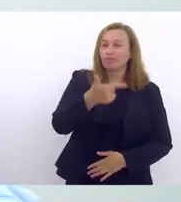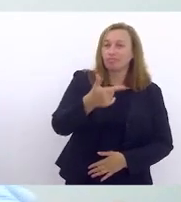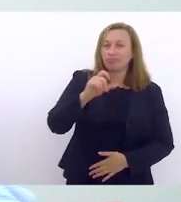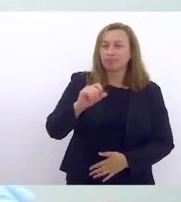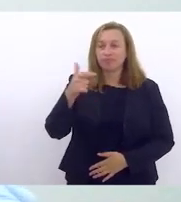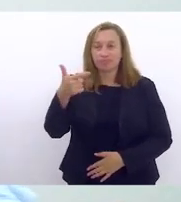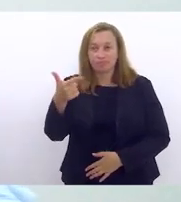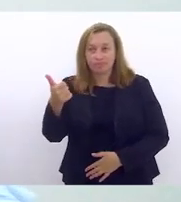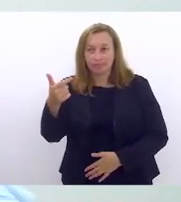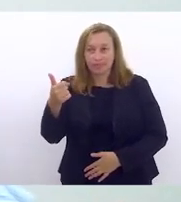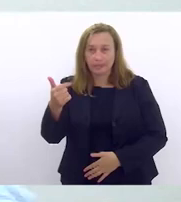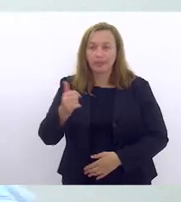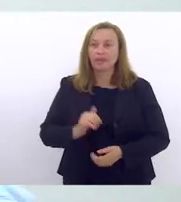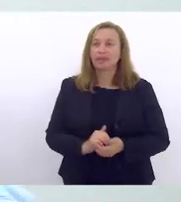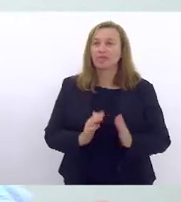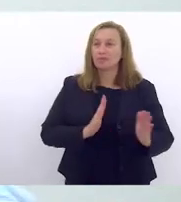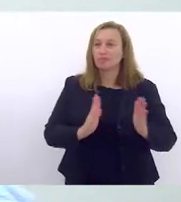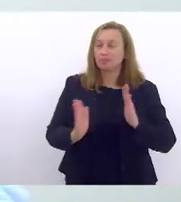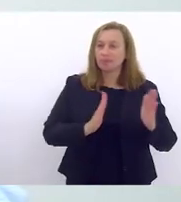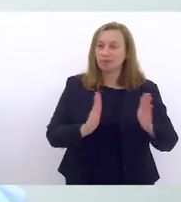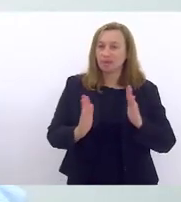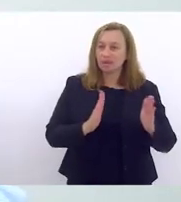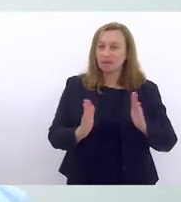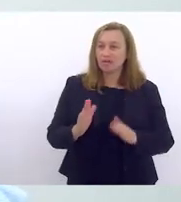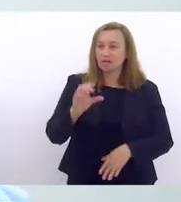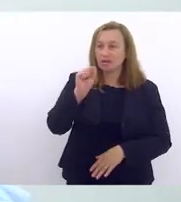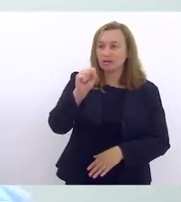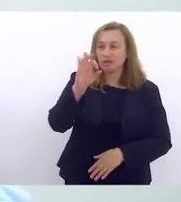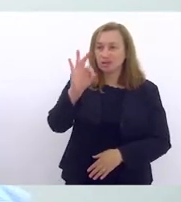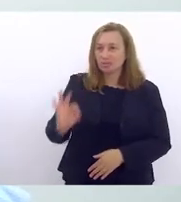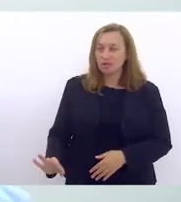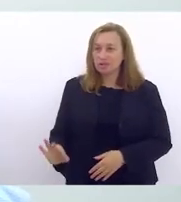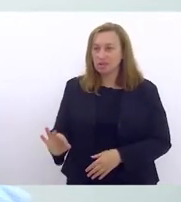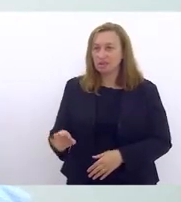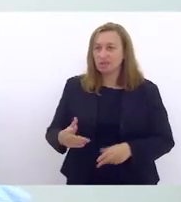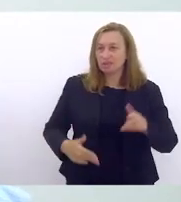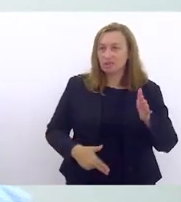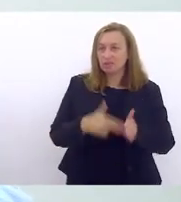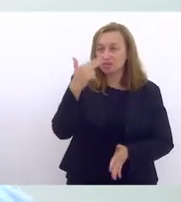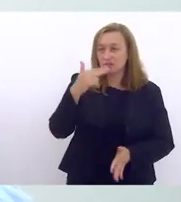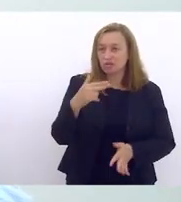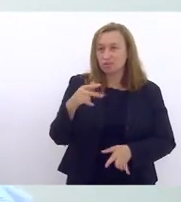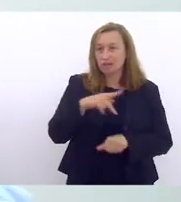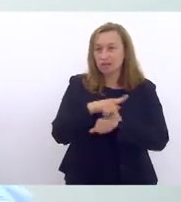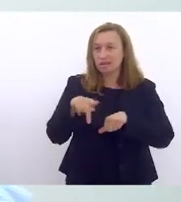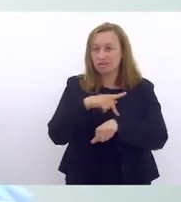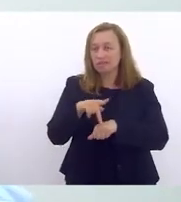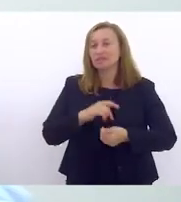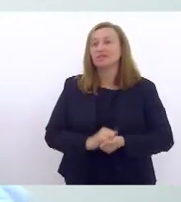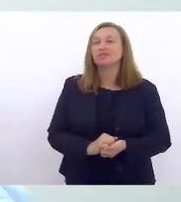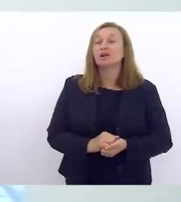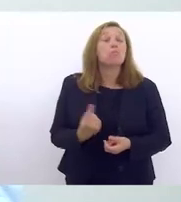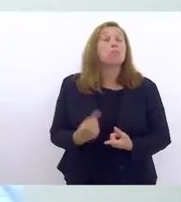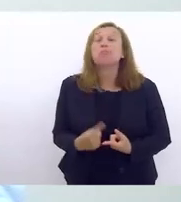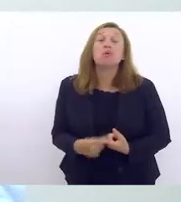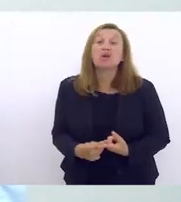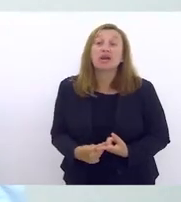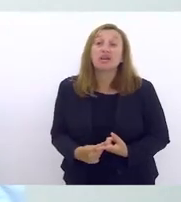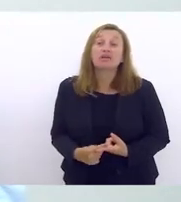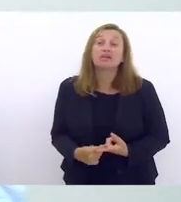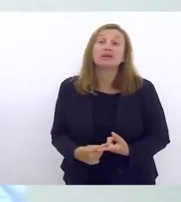nós tínhamos aí uma taxa de episiotomia no Brasil em 80% dos partos do nosso país. Porque